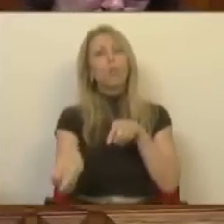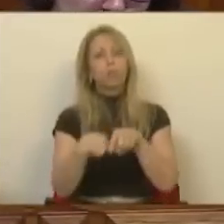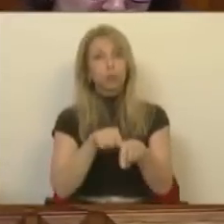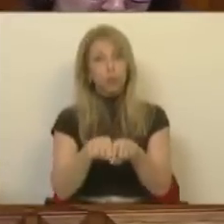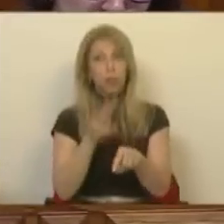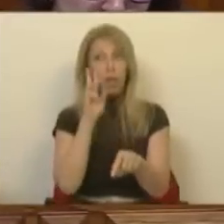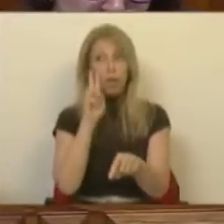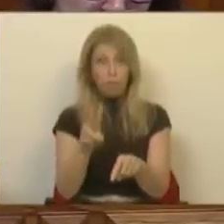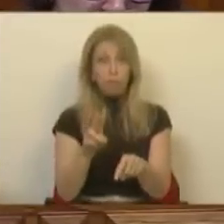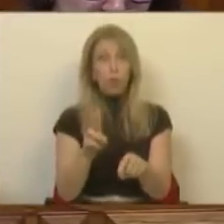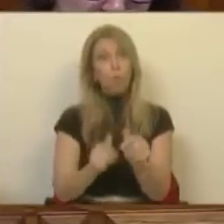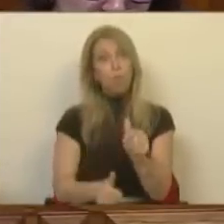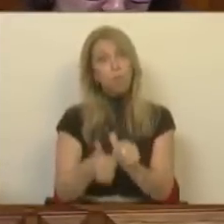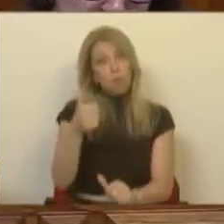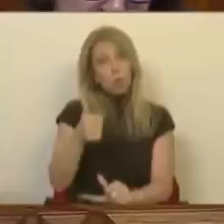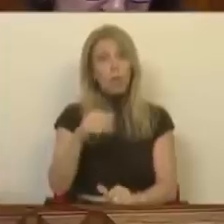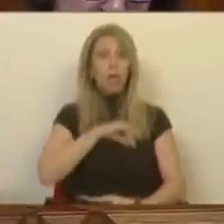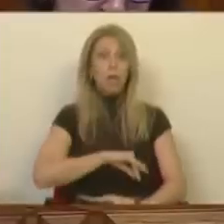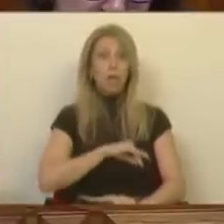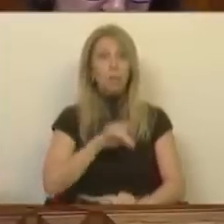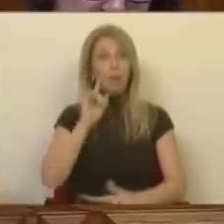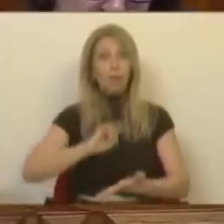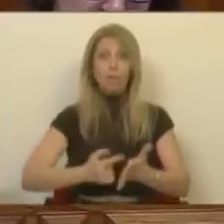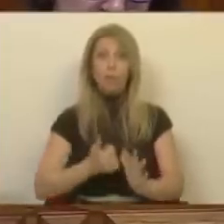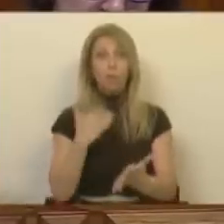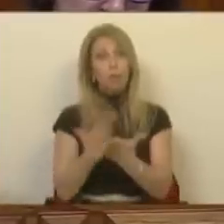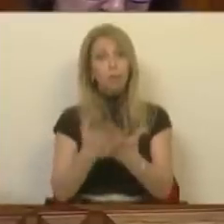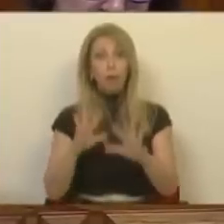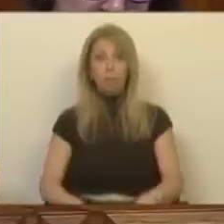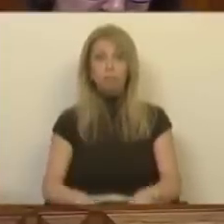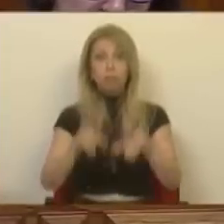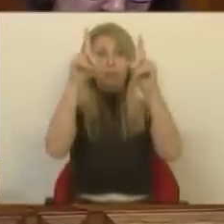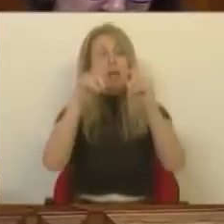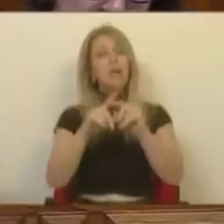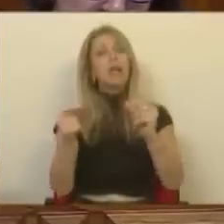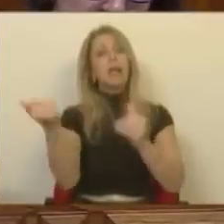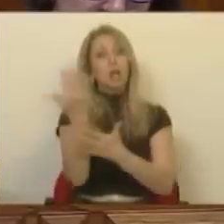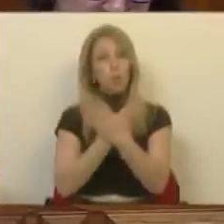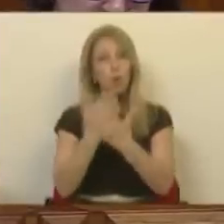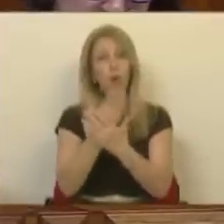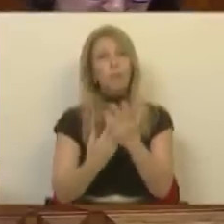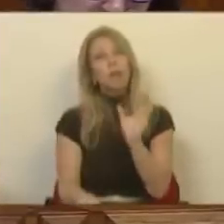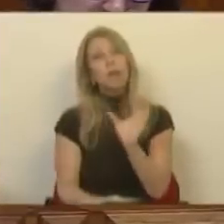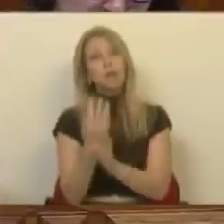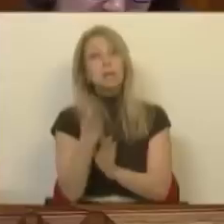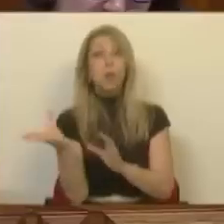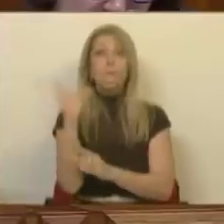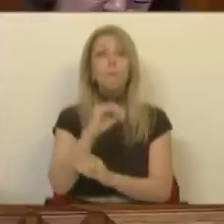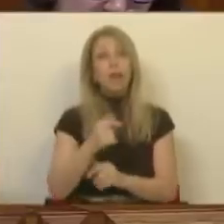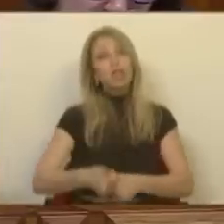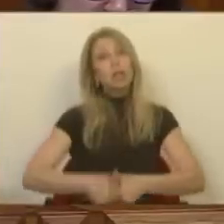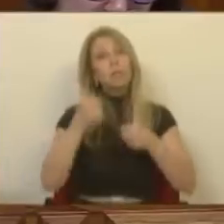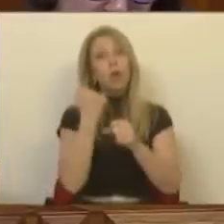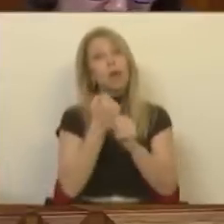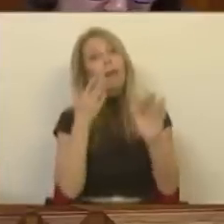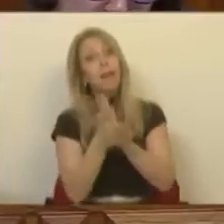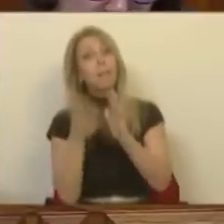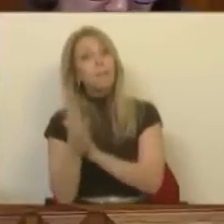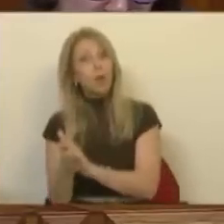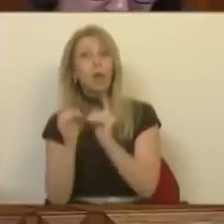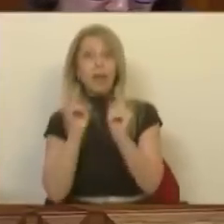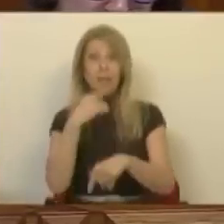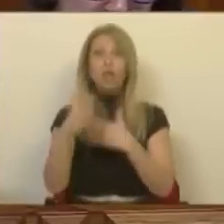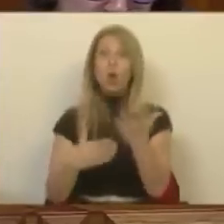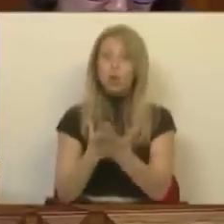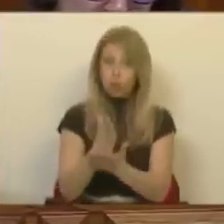dos rendimentos como um fator fundamental para o crescimento económico para a criação de mais melhor emprego e essa continuidade que nós